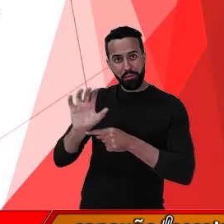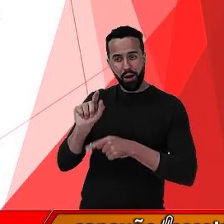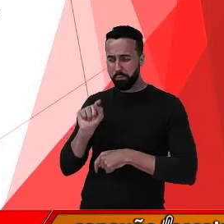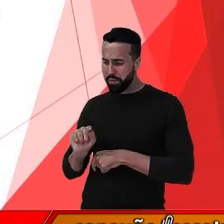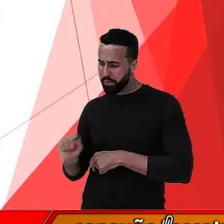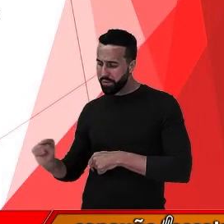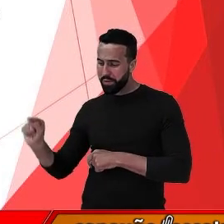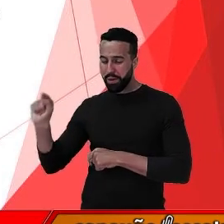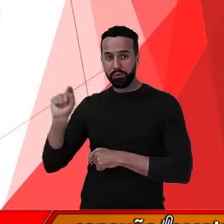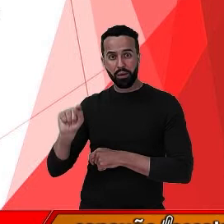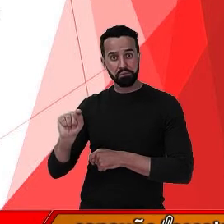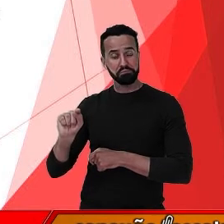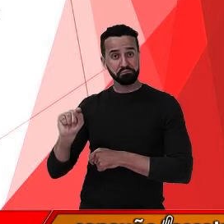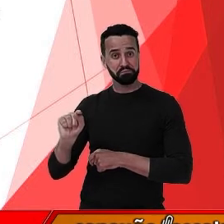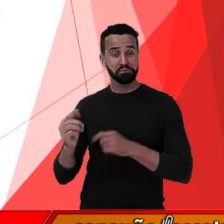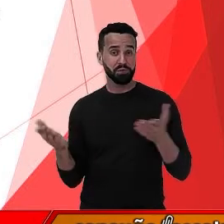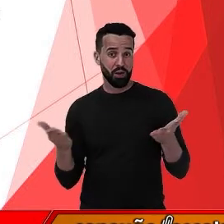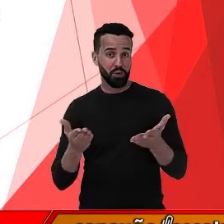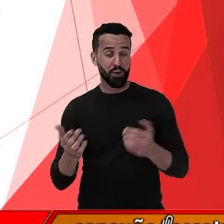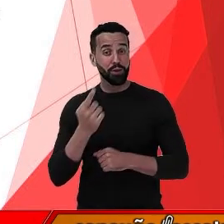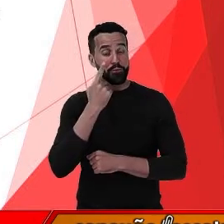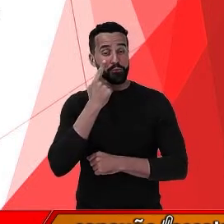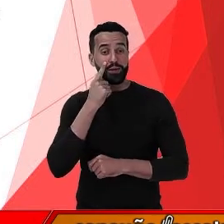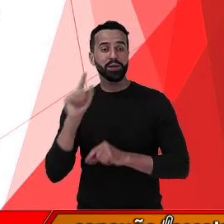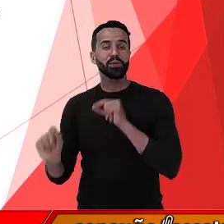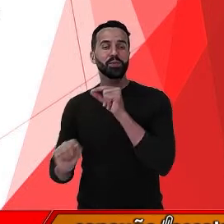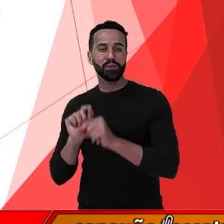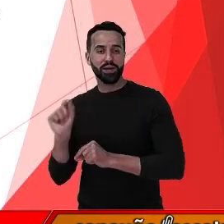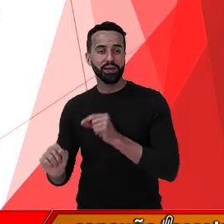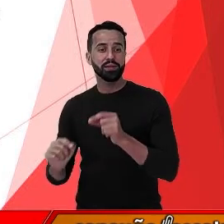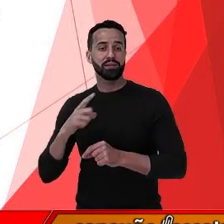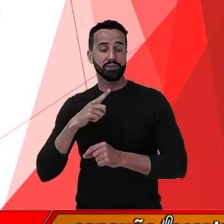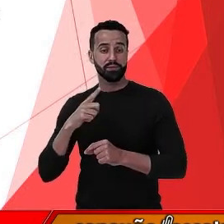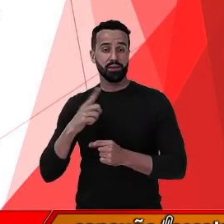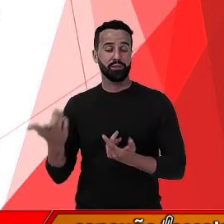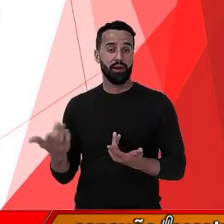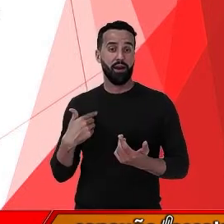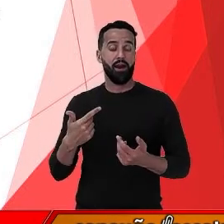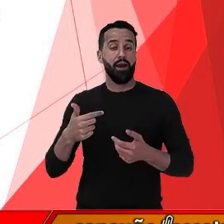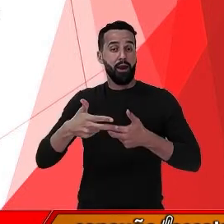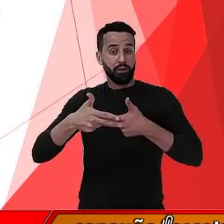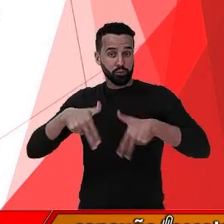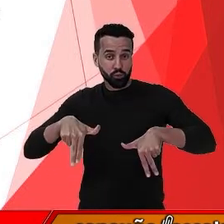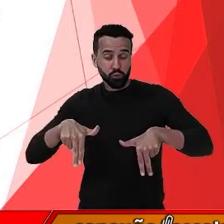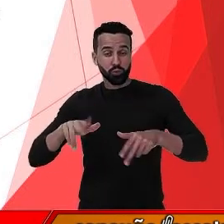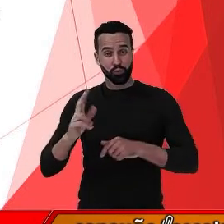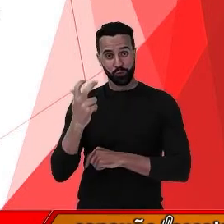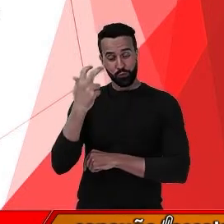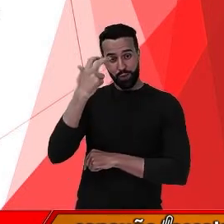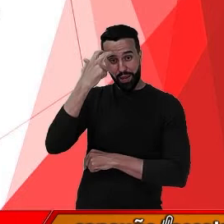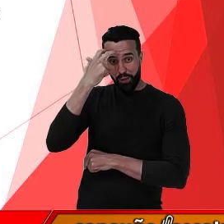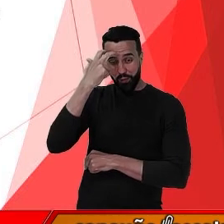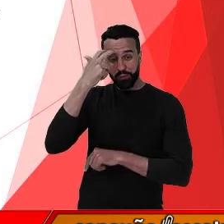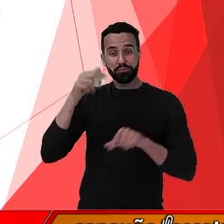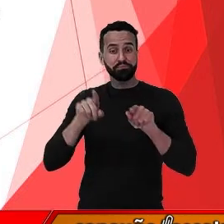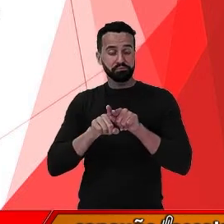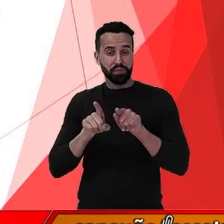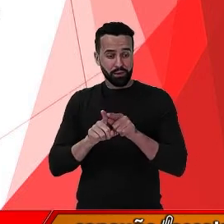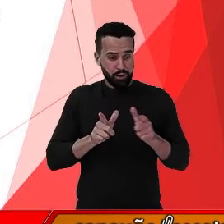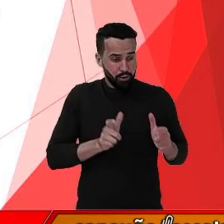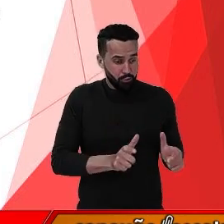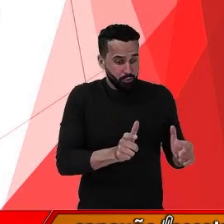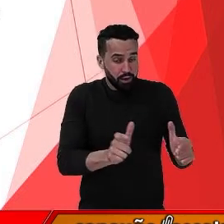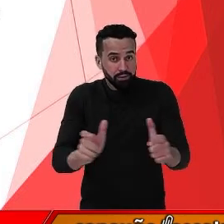agora, ela leva em consideração critérios étnicos, culturais e de